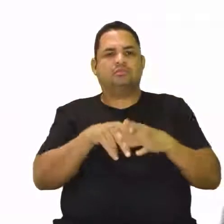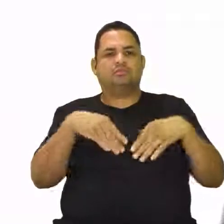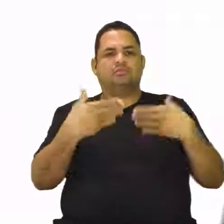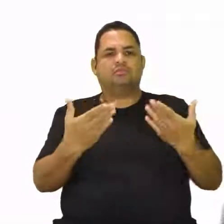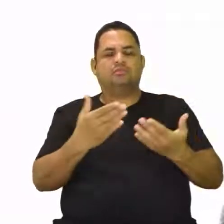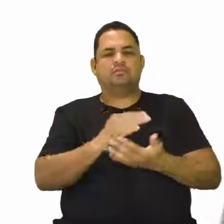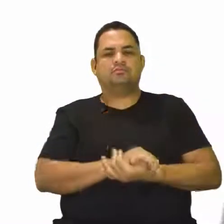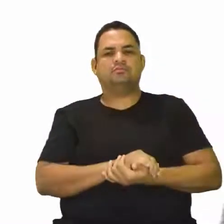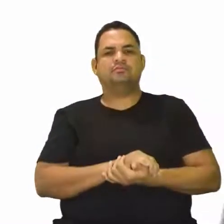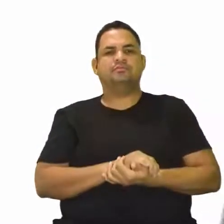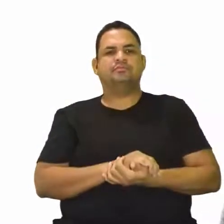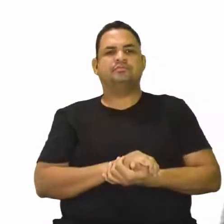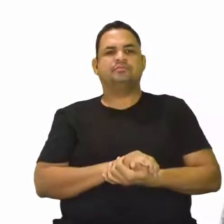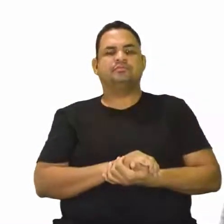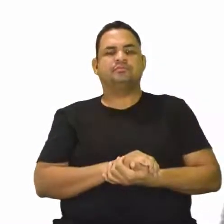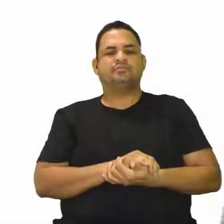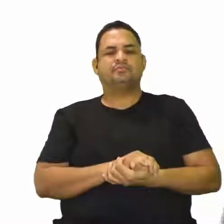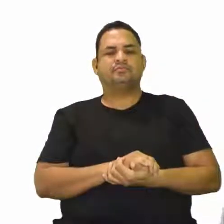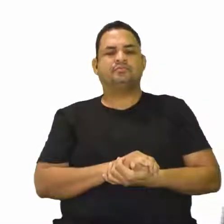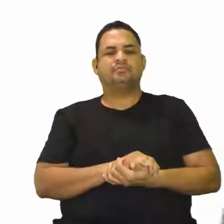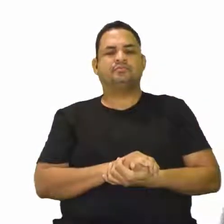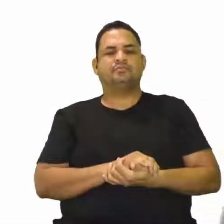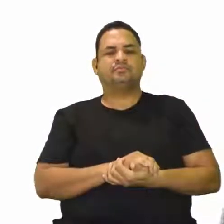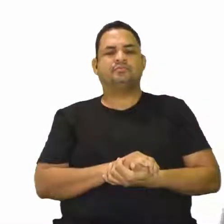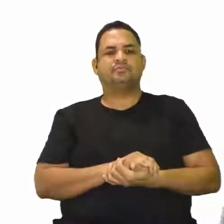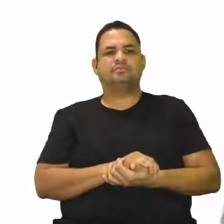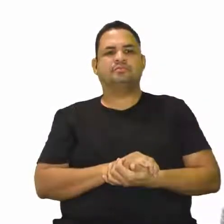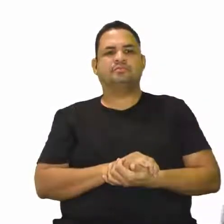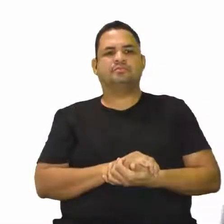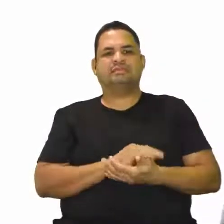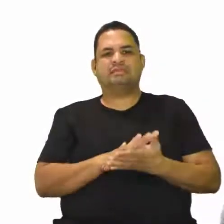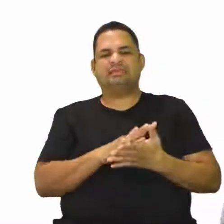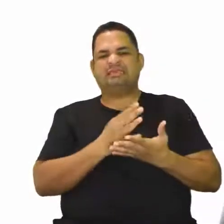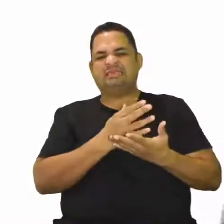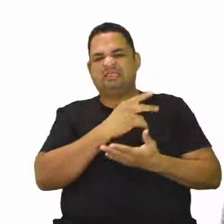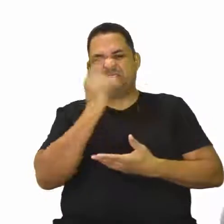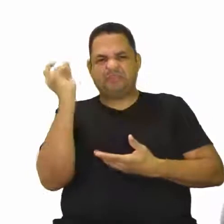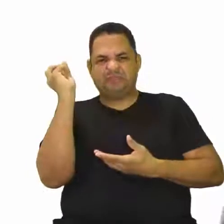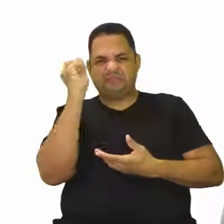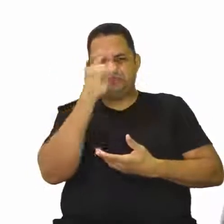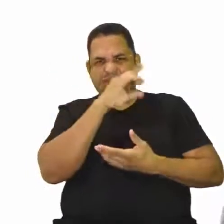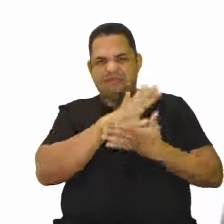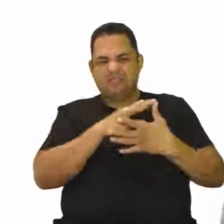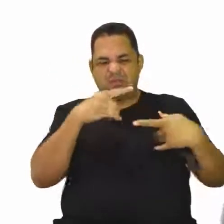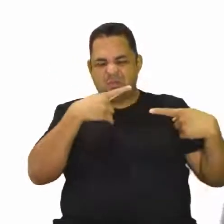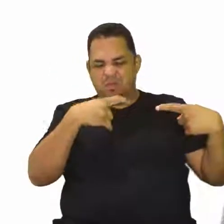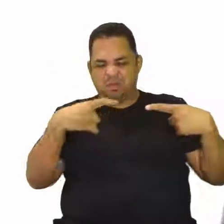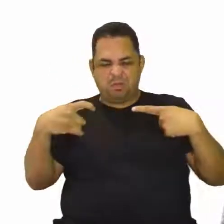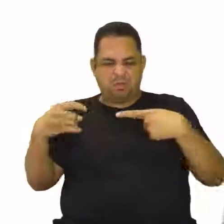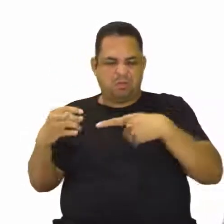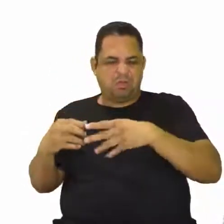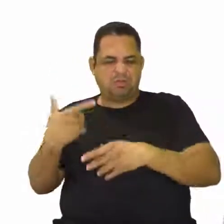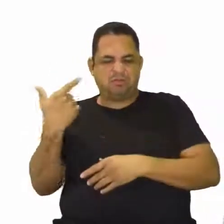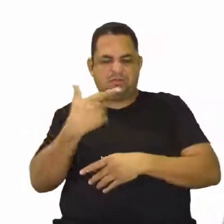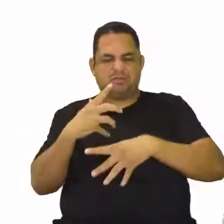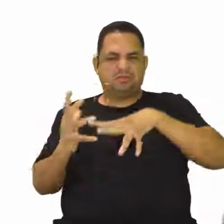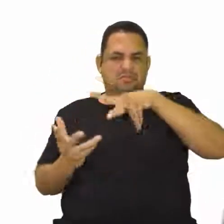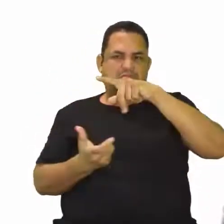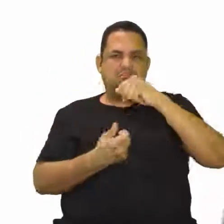então vejamos Aí sim as mais terríveis batalhas da segunda guerra mundial